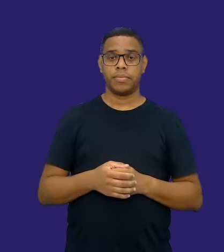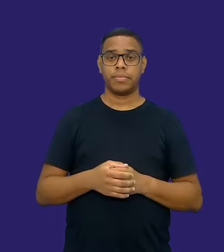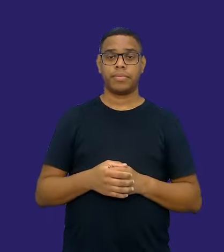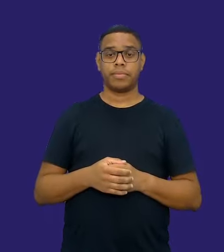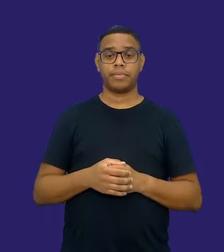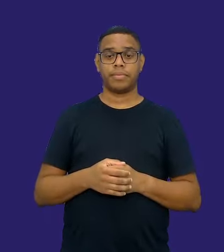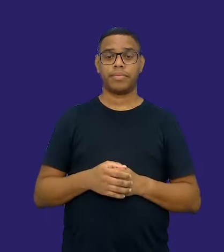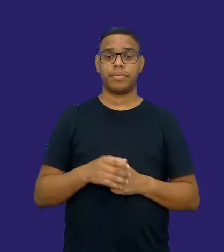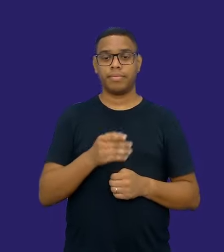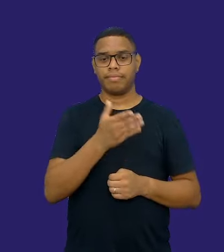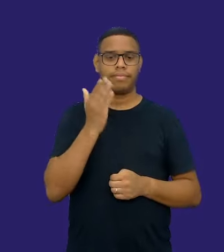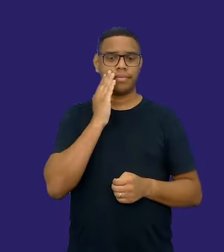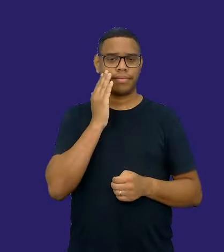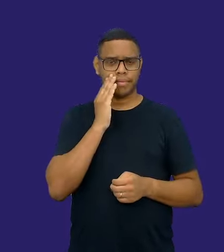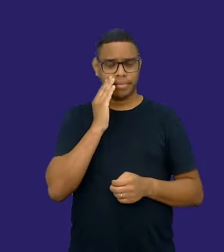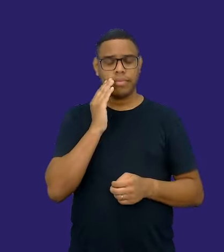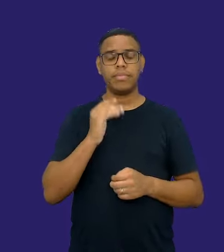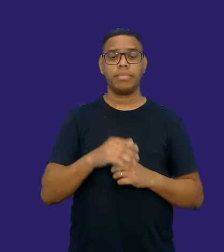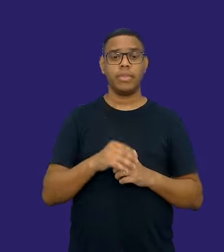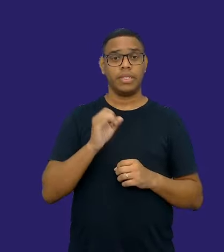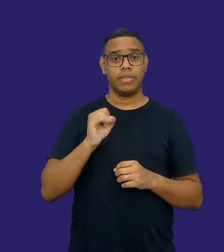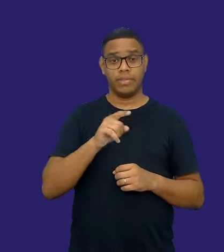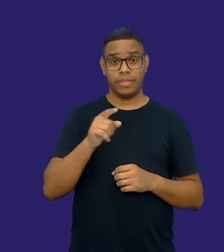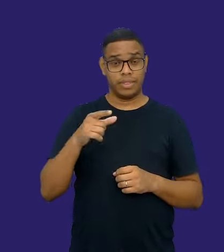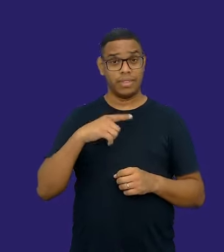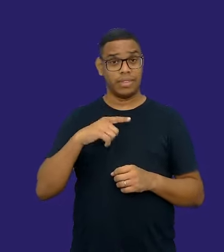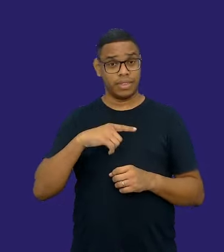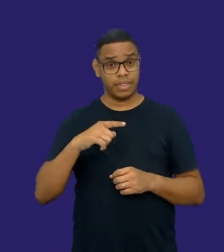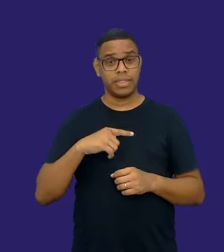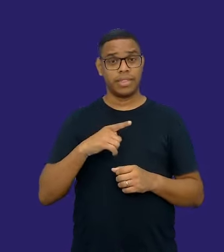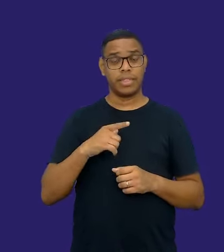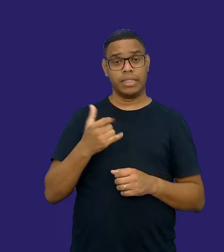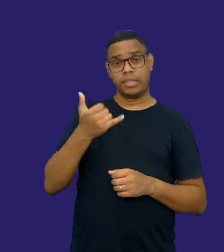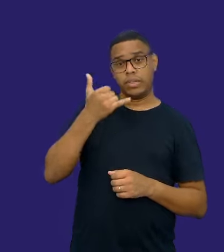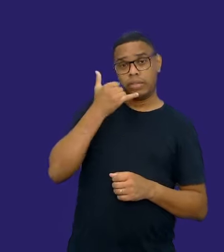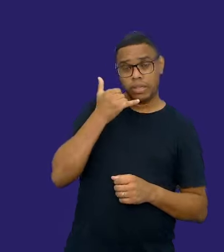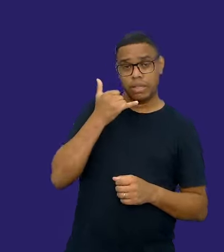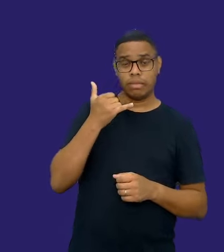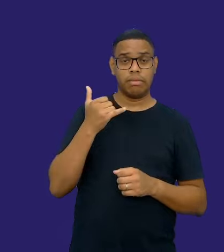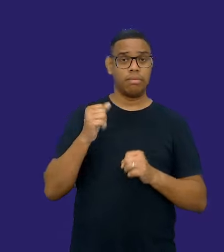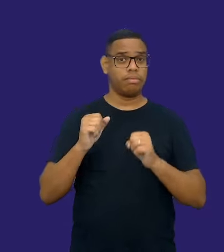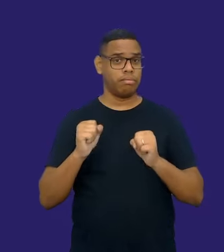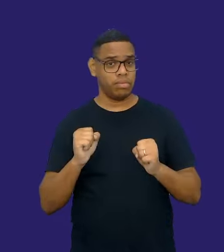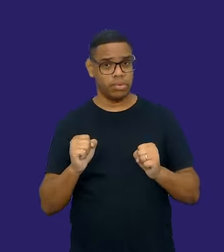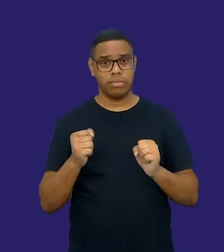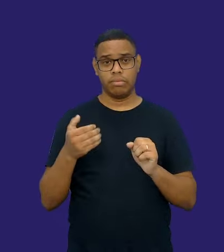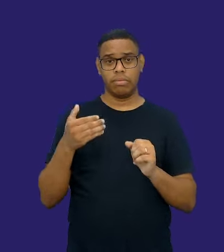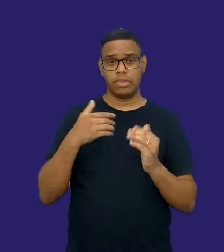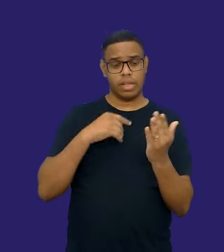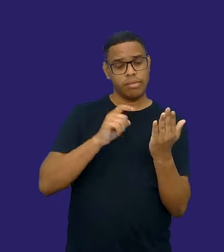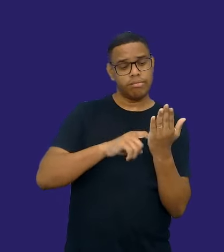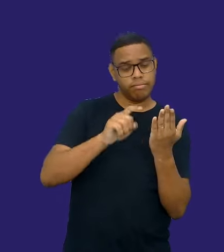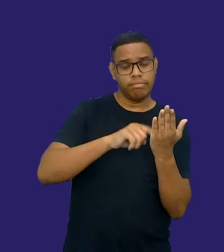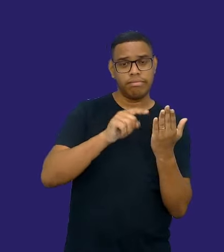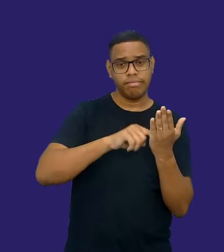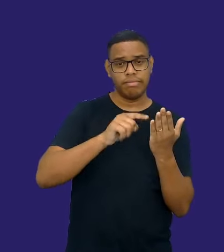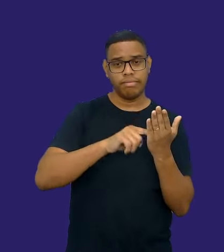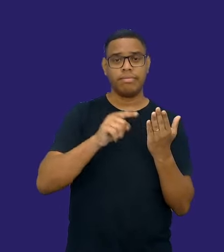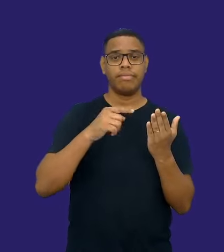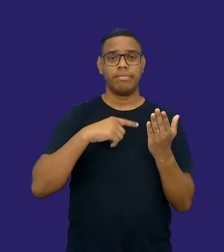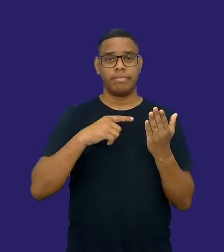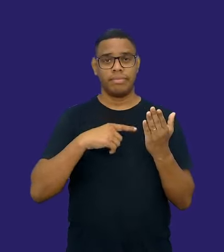assim, a gente sabe que se você estiver com o celular, acessando o material